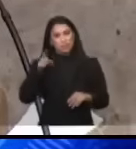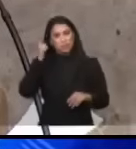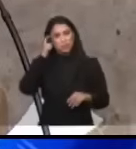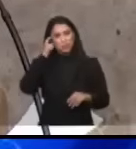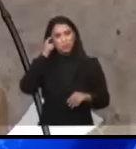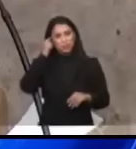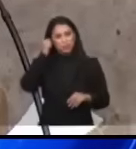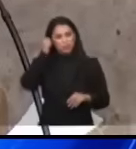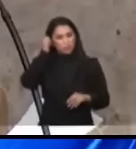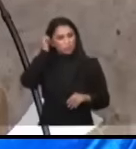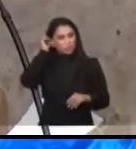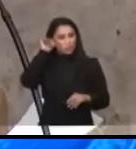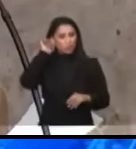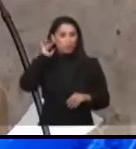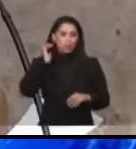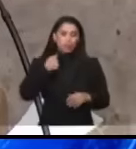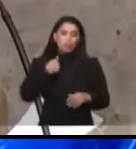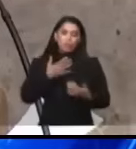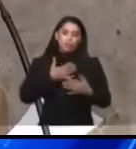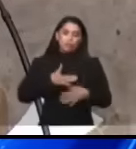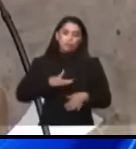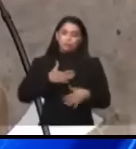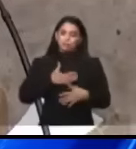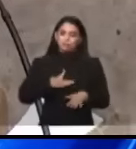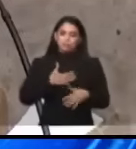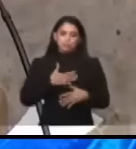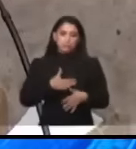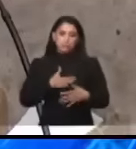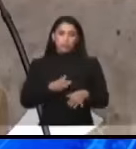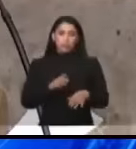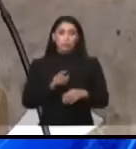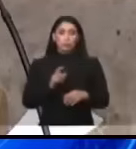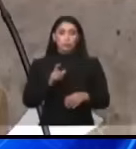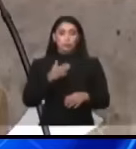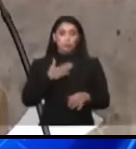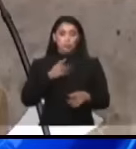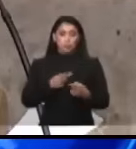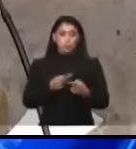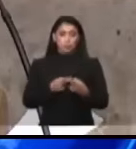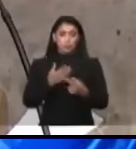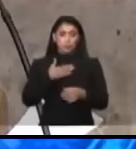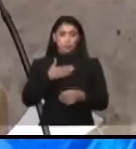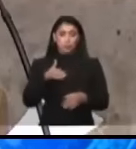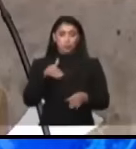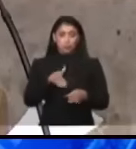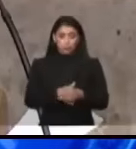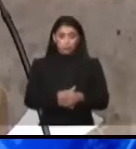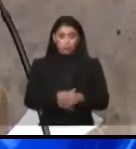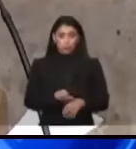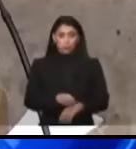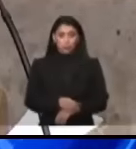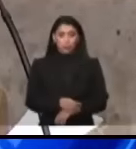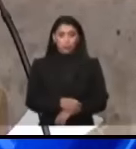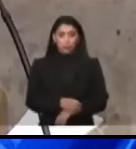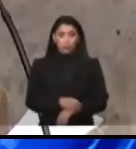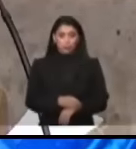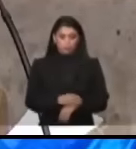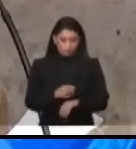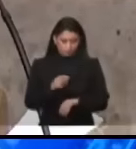caso, fico assim, muito tranquila, porque proferir o meu voto, eu digo porque nós estamos numa situação